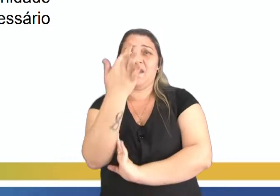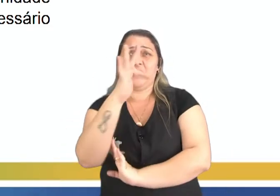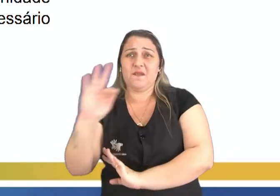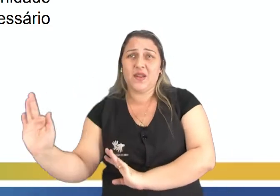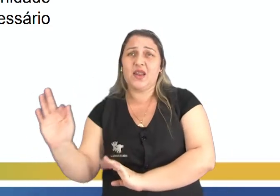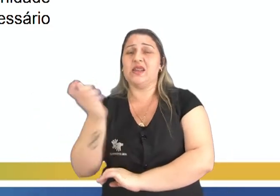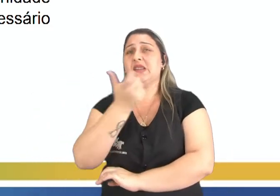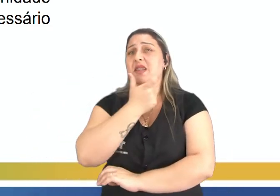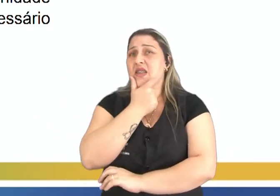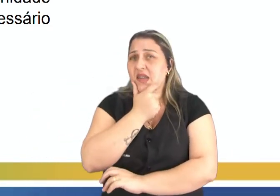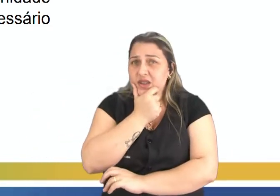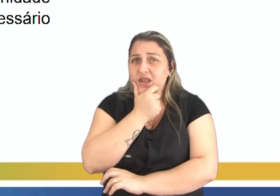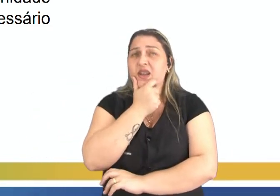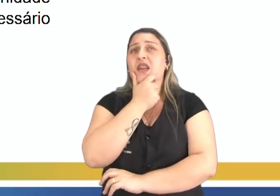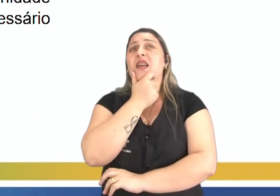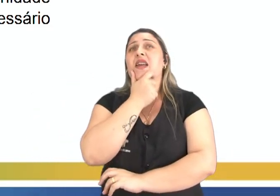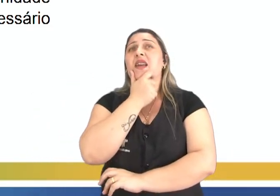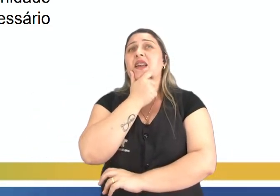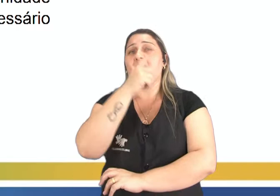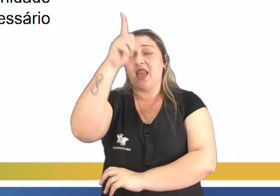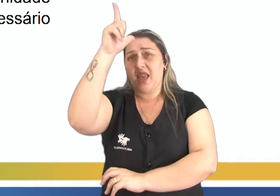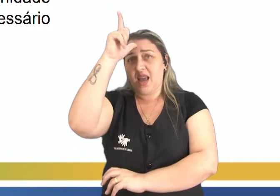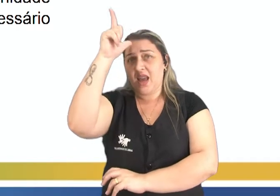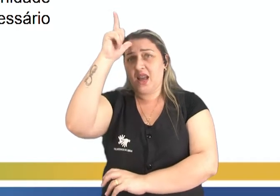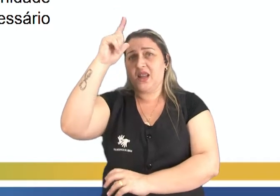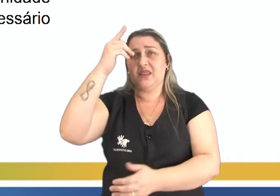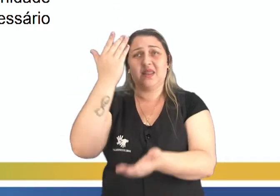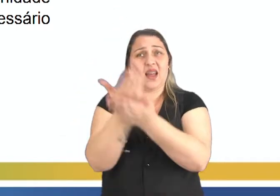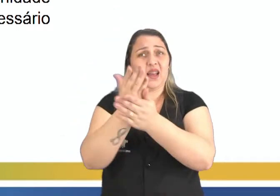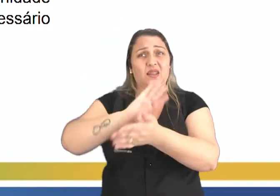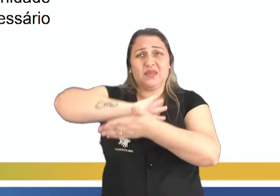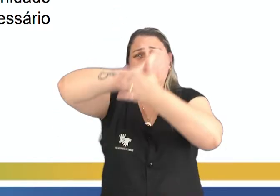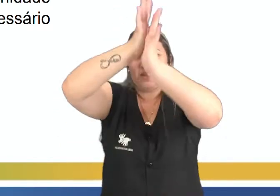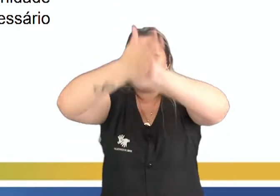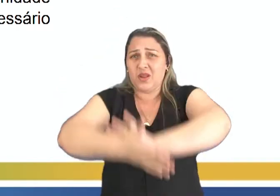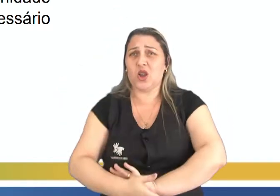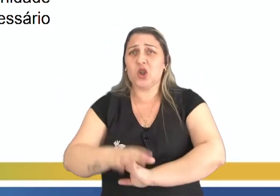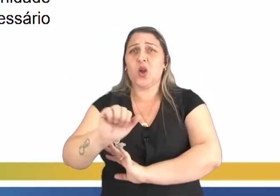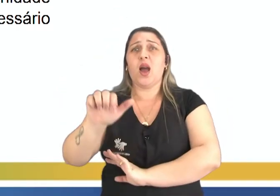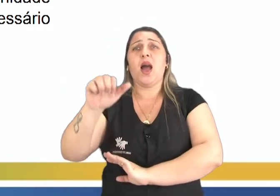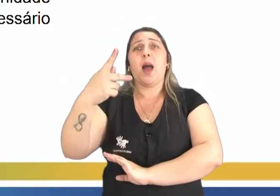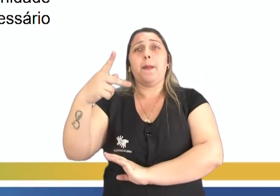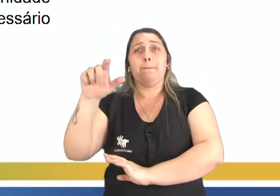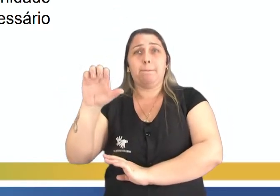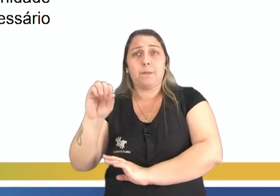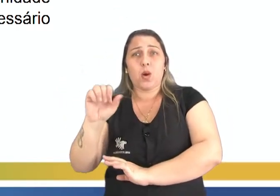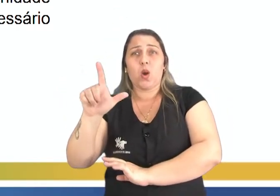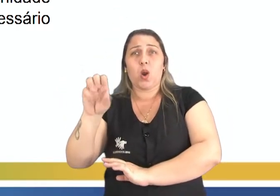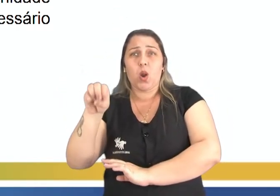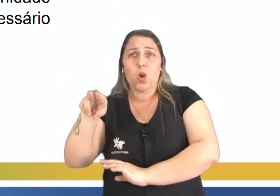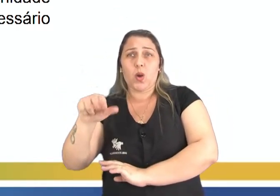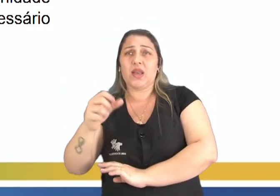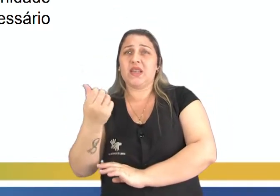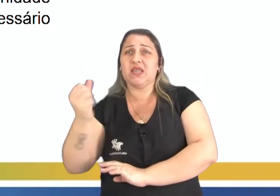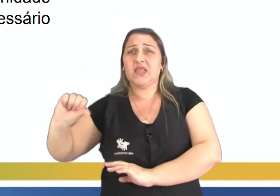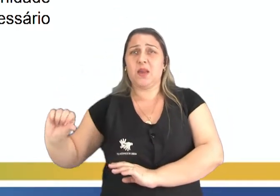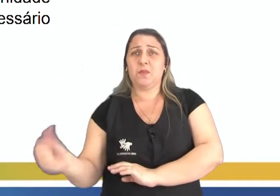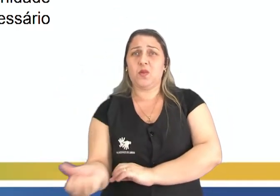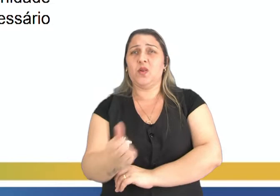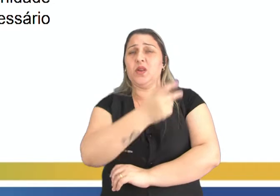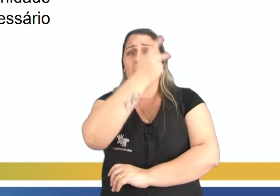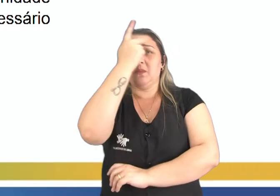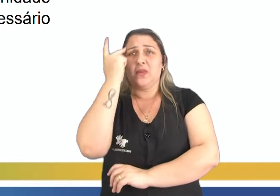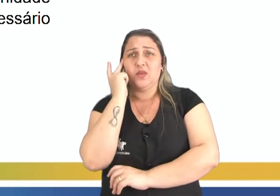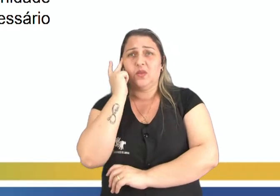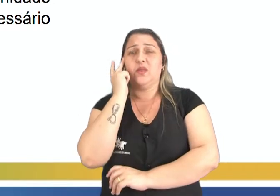França, a Inglaterra e a Alemanha estavam arrasadas. Somente a Polônia perdera 6 milhões de habitantes e o